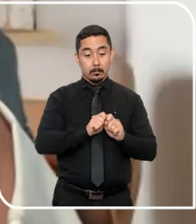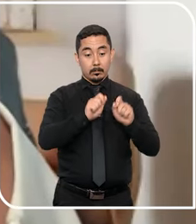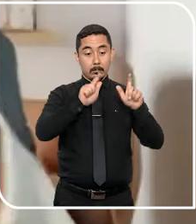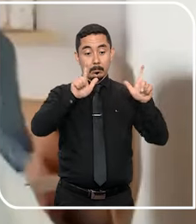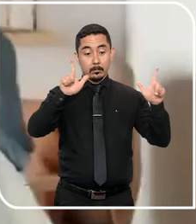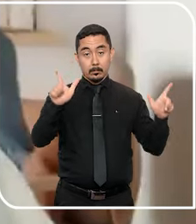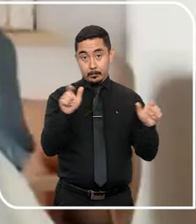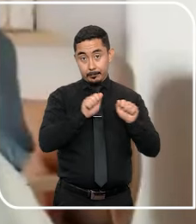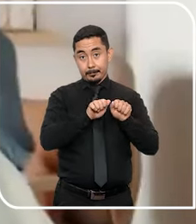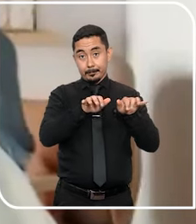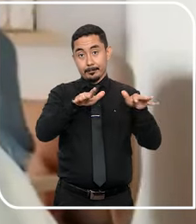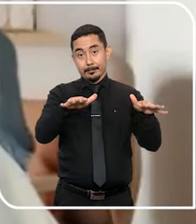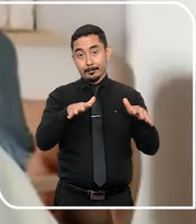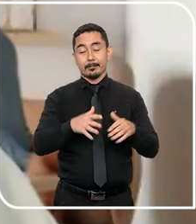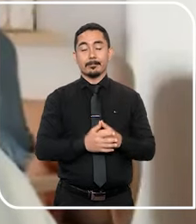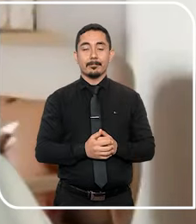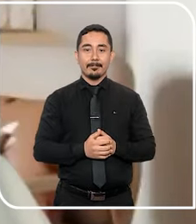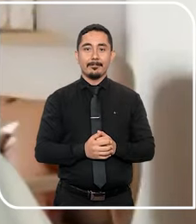slide